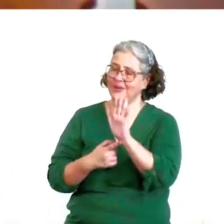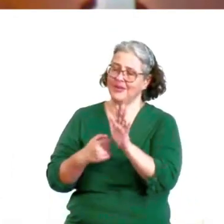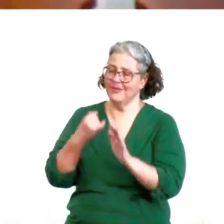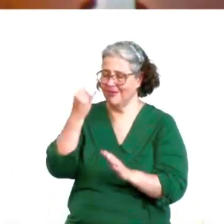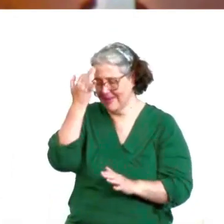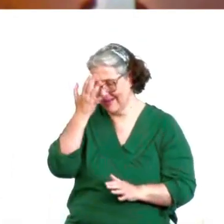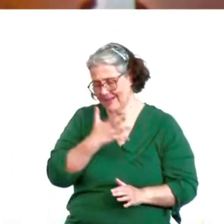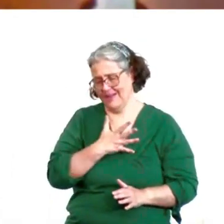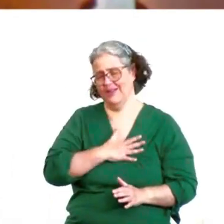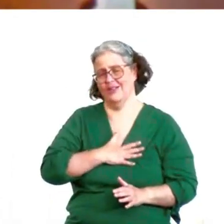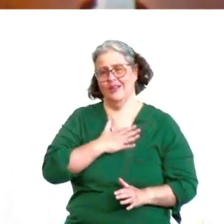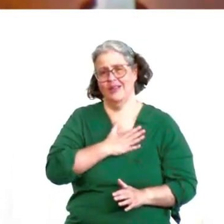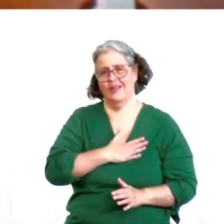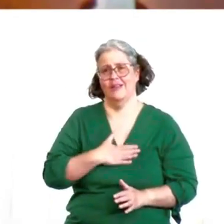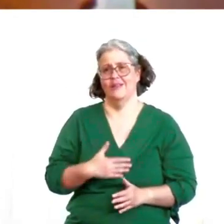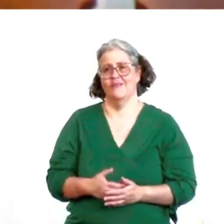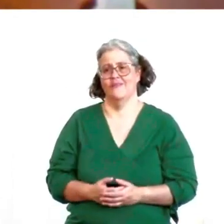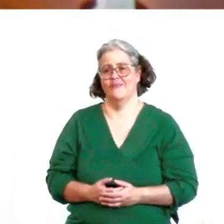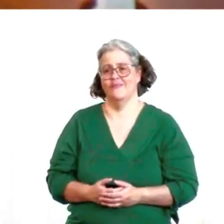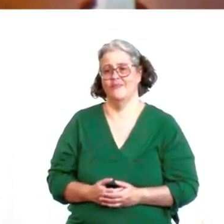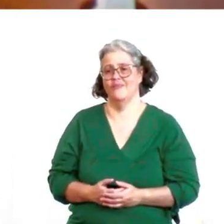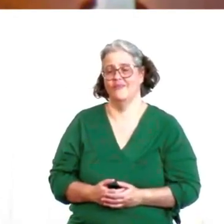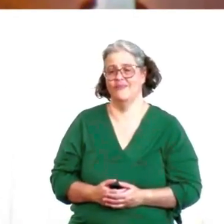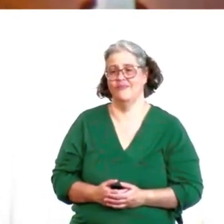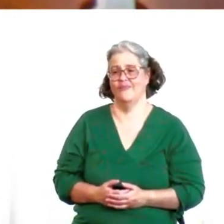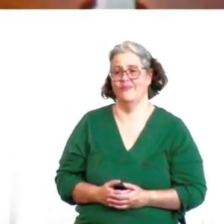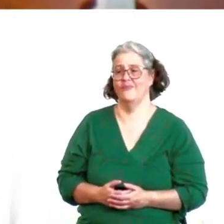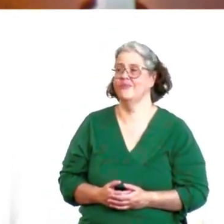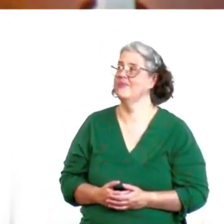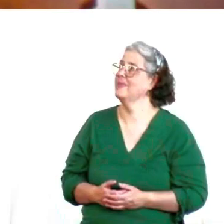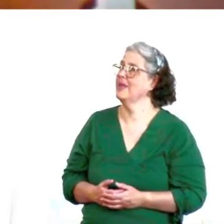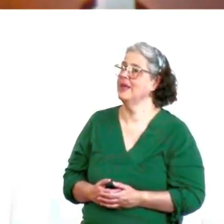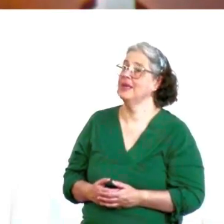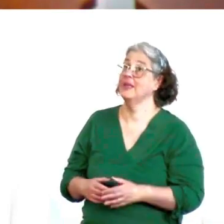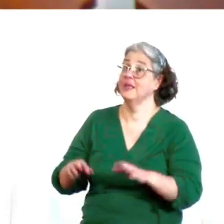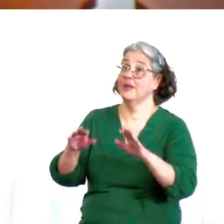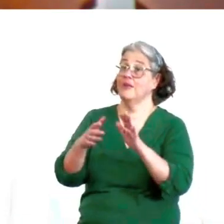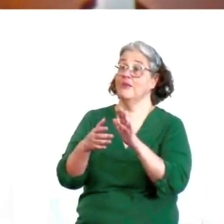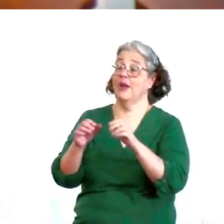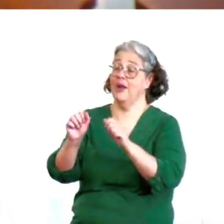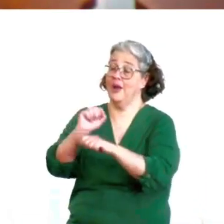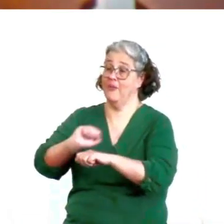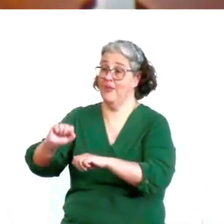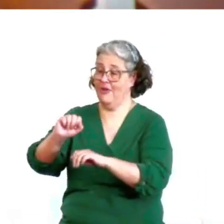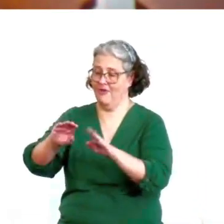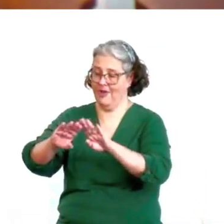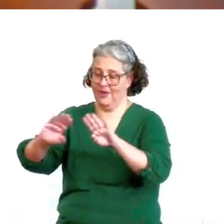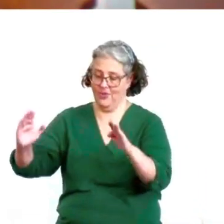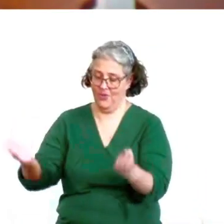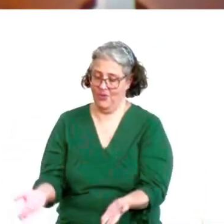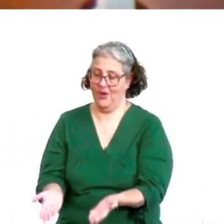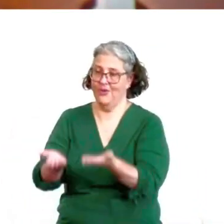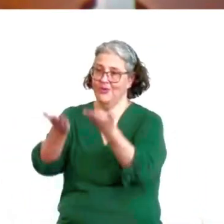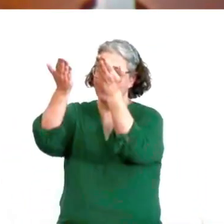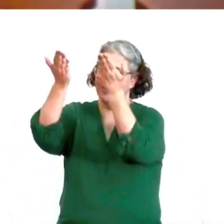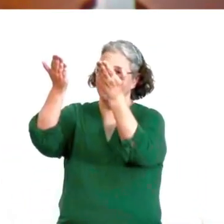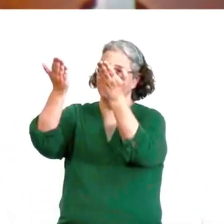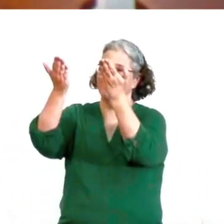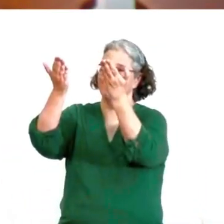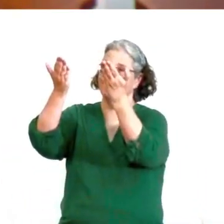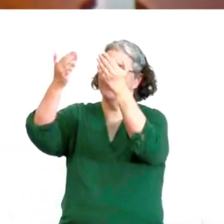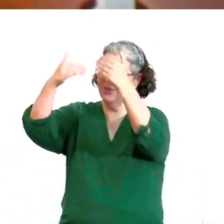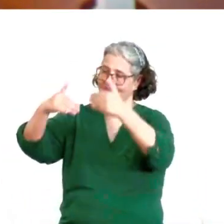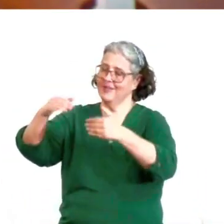que ele fez? Ali edificou um altar ao Senhor que lhe aparecera.